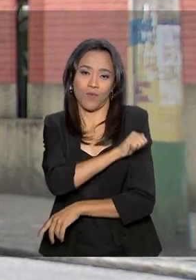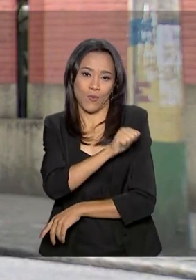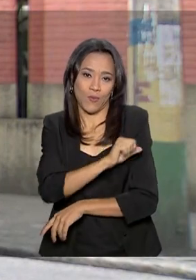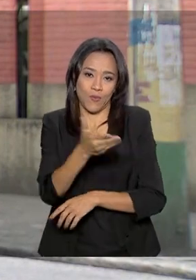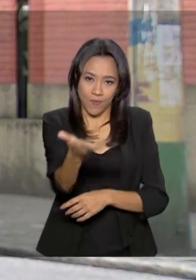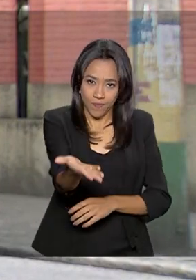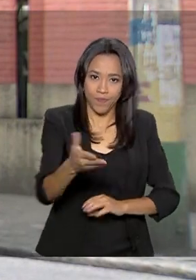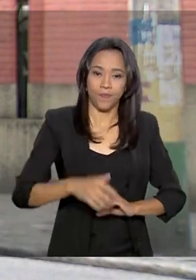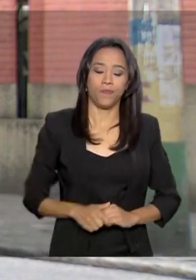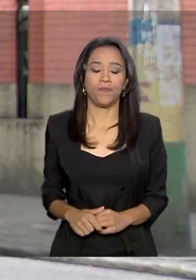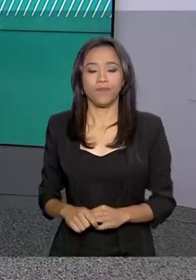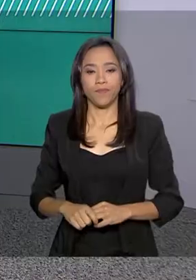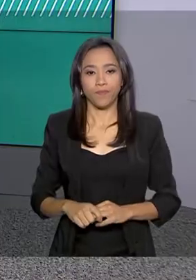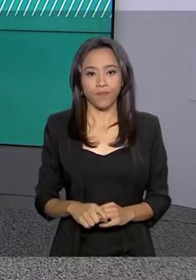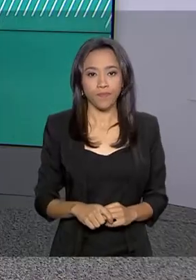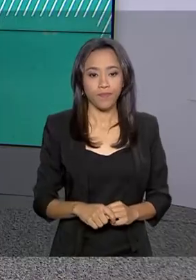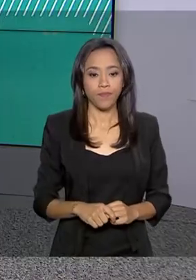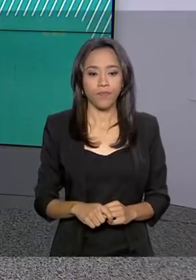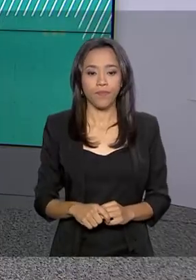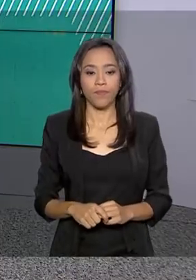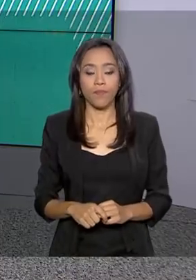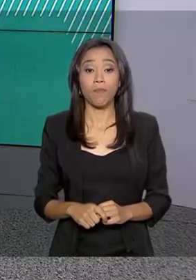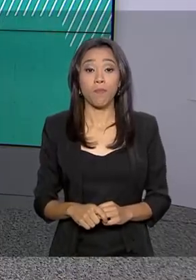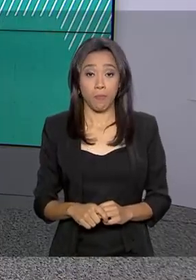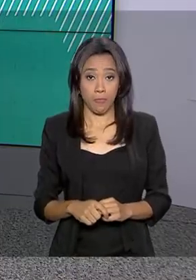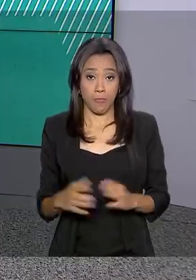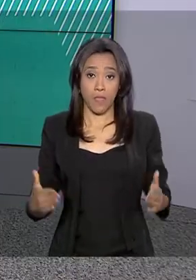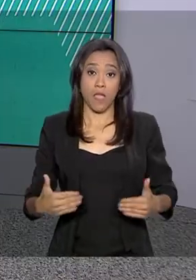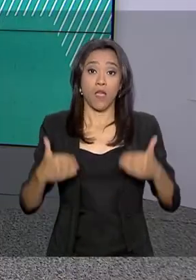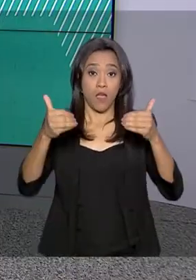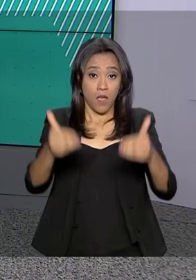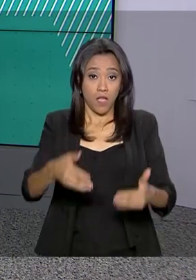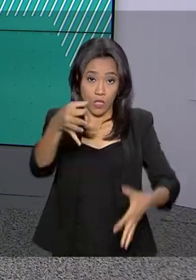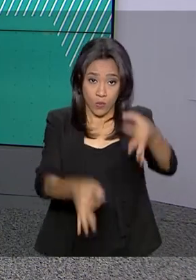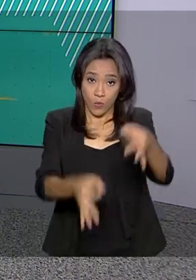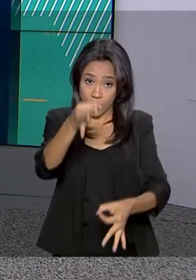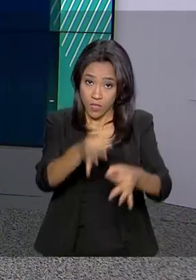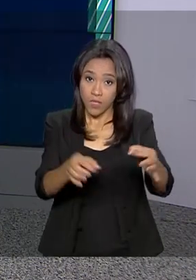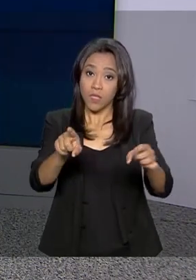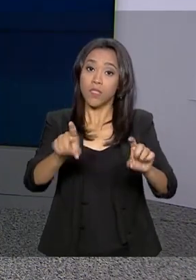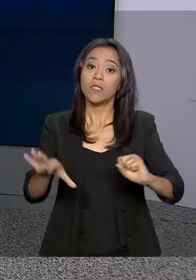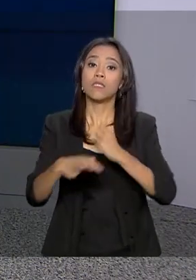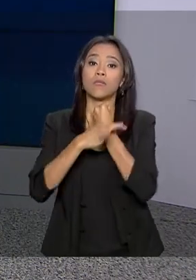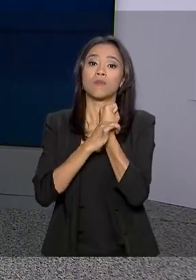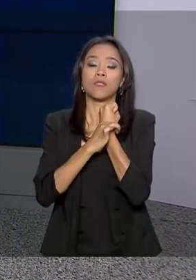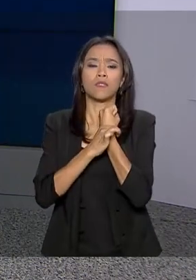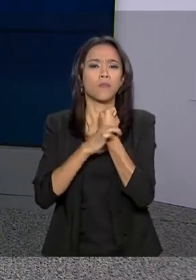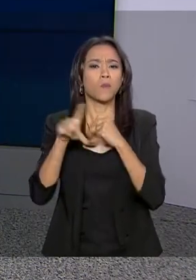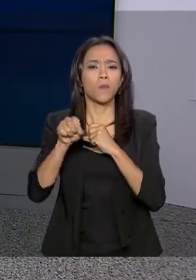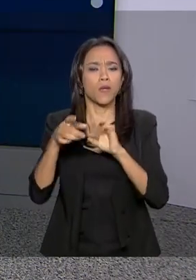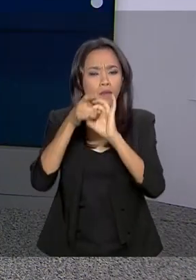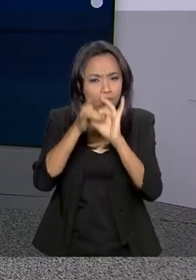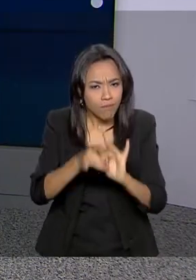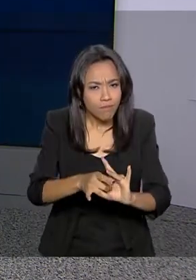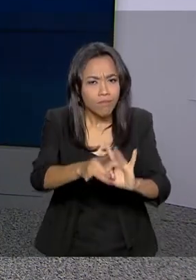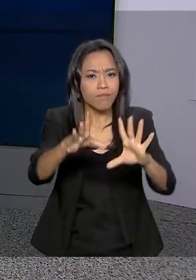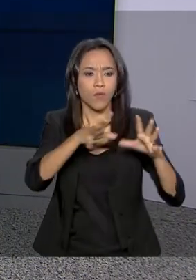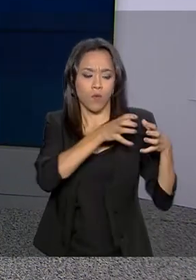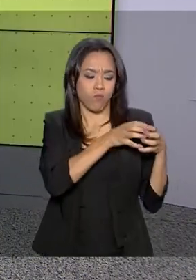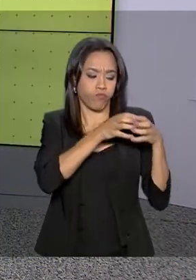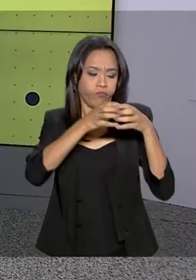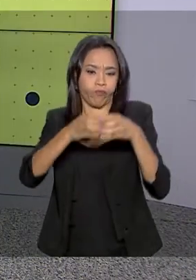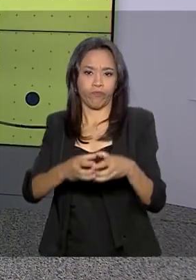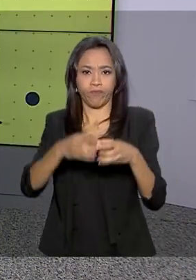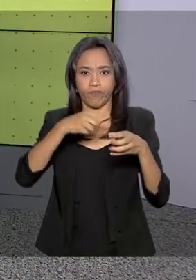Lago, para o governo agora. O Ministério da Justiça e Segurança Pública autorizou o emprego da Força Nacional de